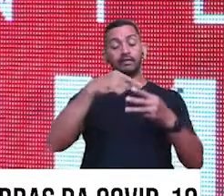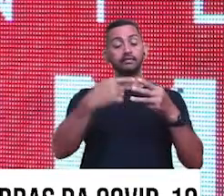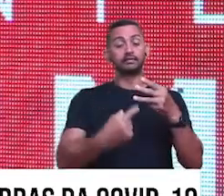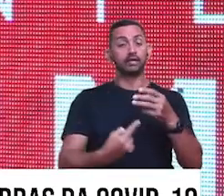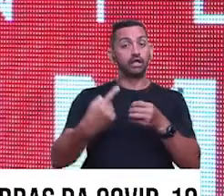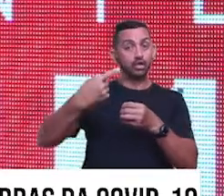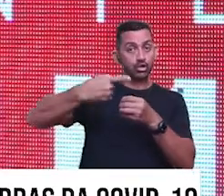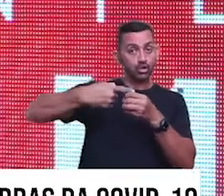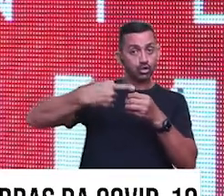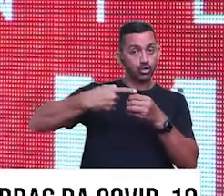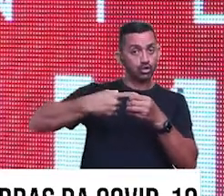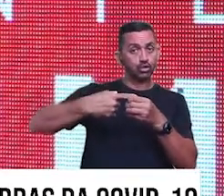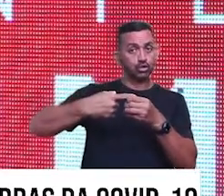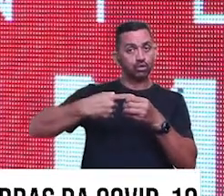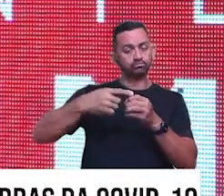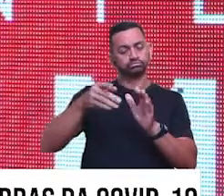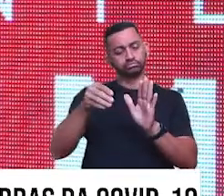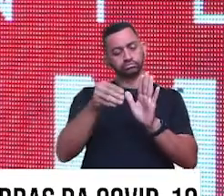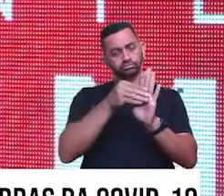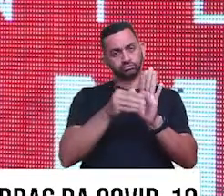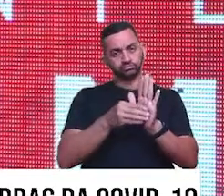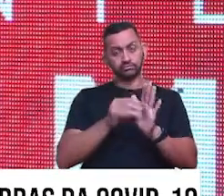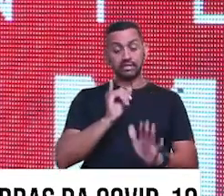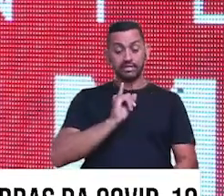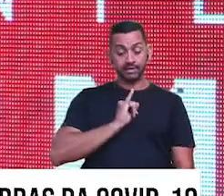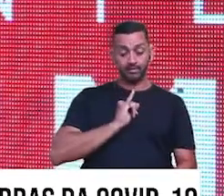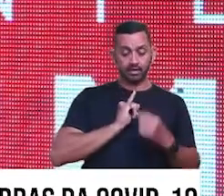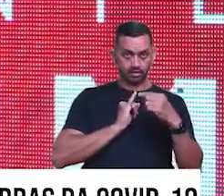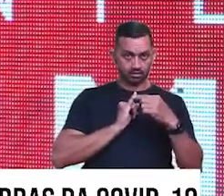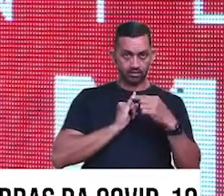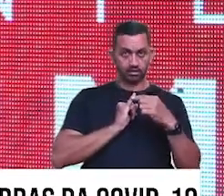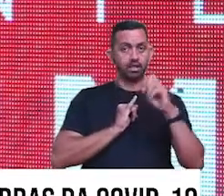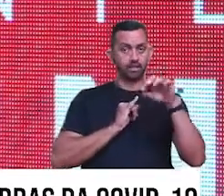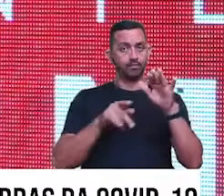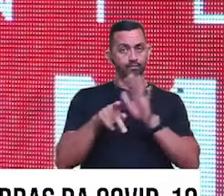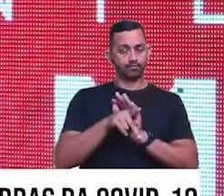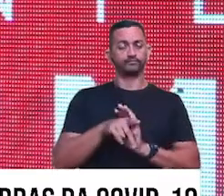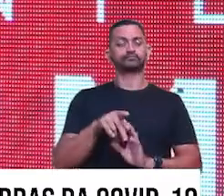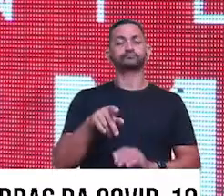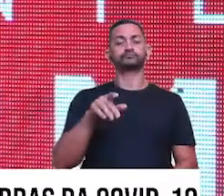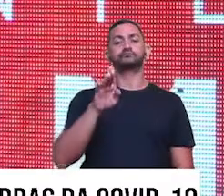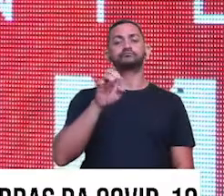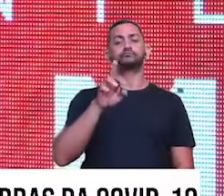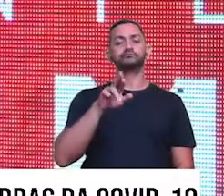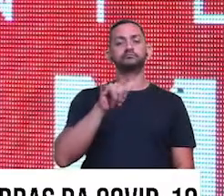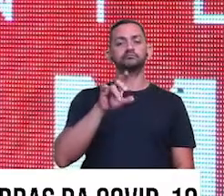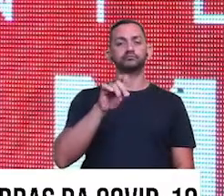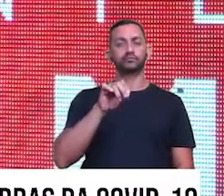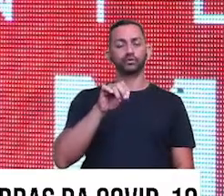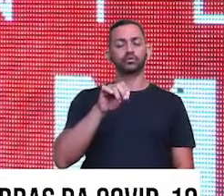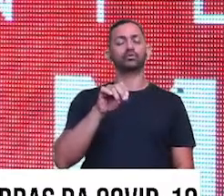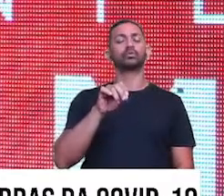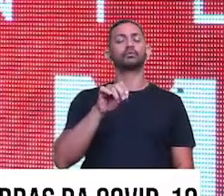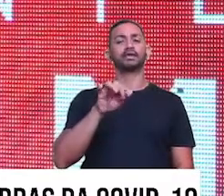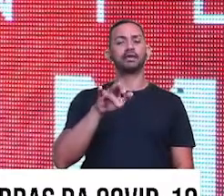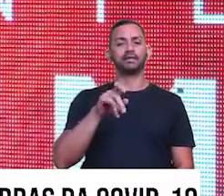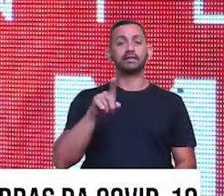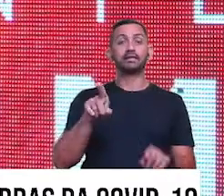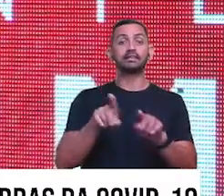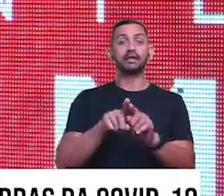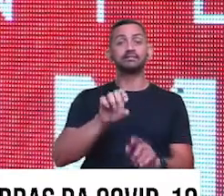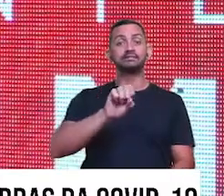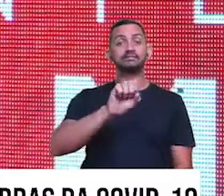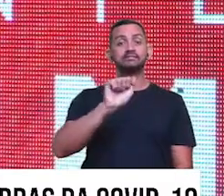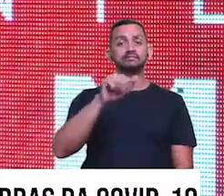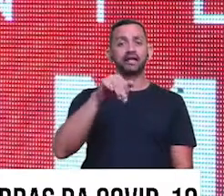três municípios maranhenses como parte da investigação: o município de Imperatriz, do Maranhão, o município de Bernardo do Mearim e também